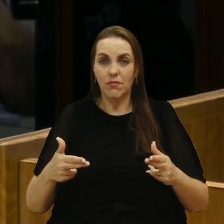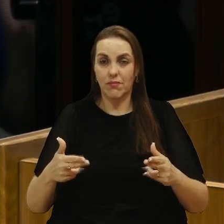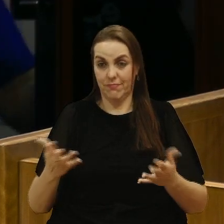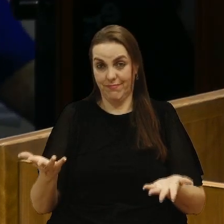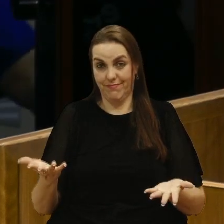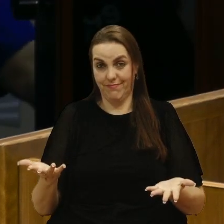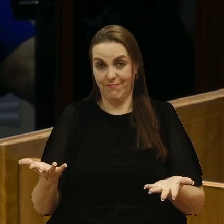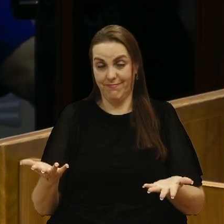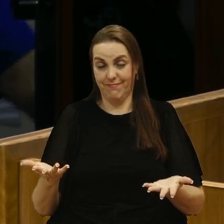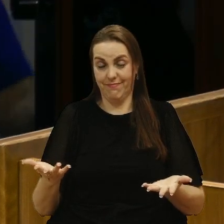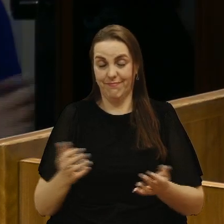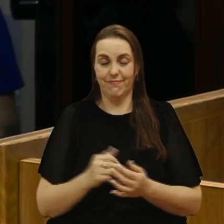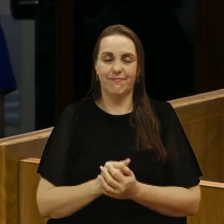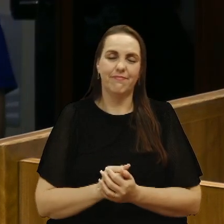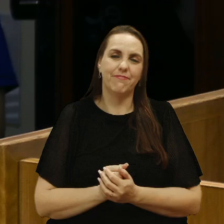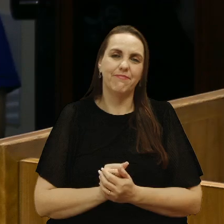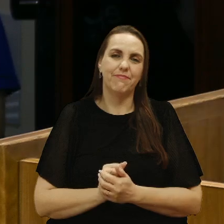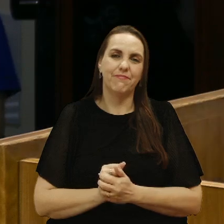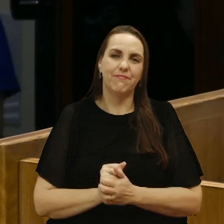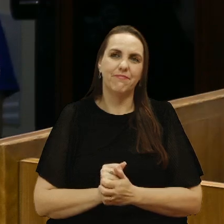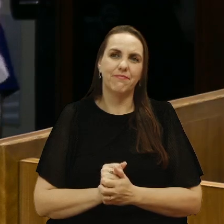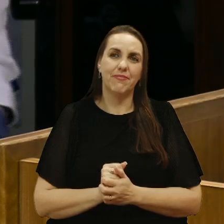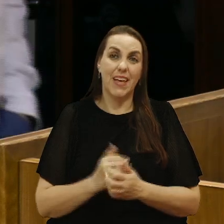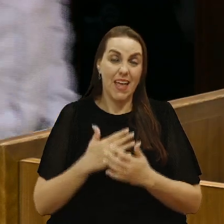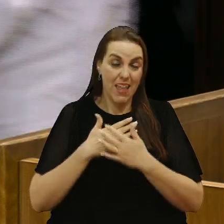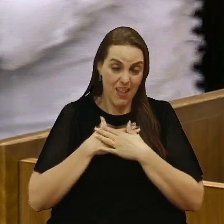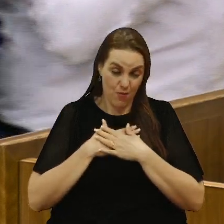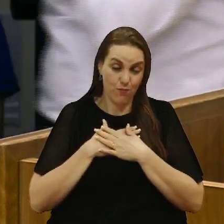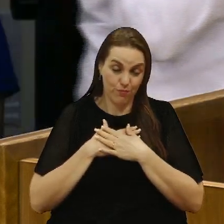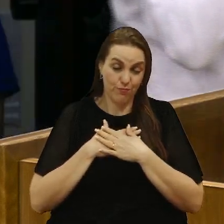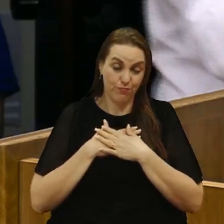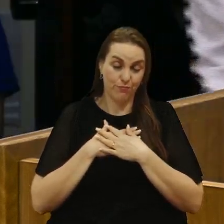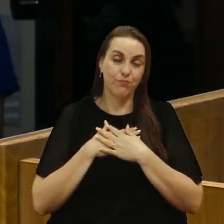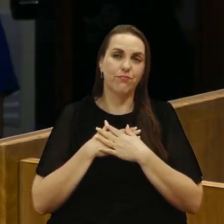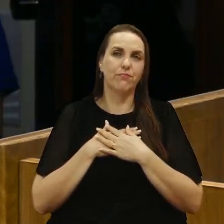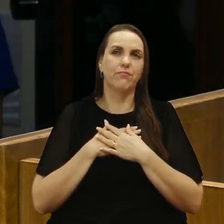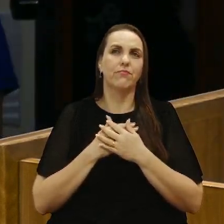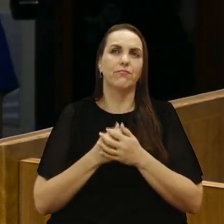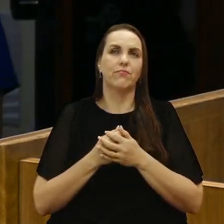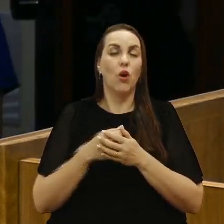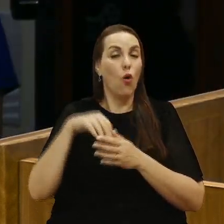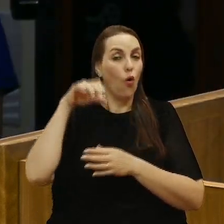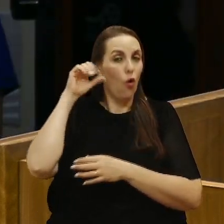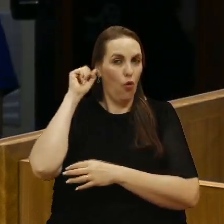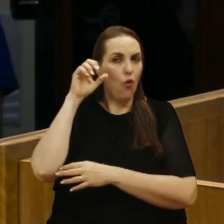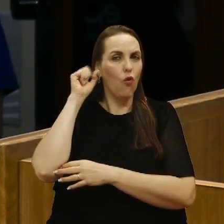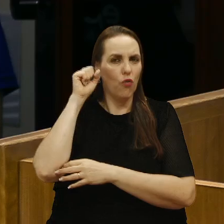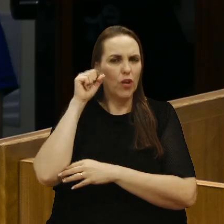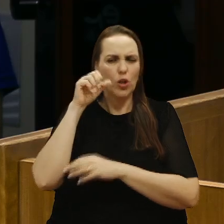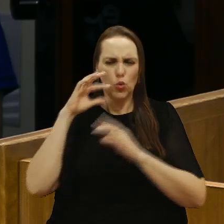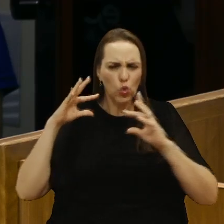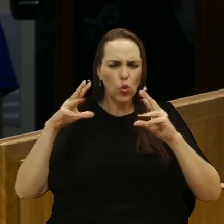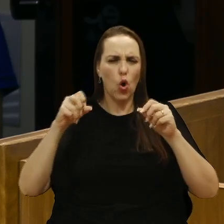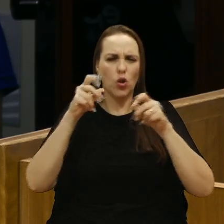Senhor presidente, e eu, ouvindo a voz do povo,